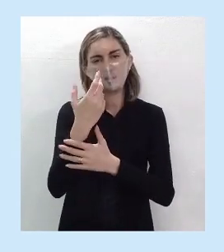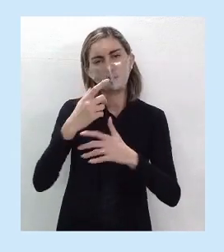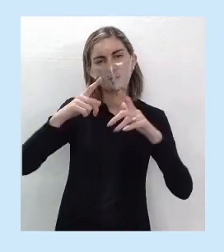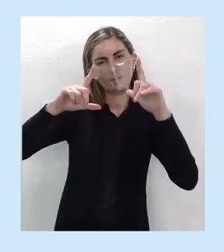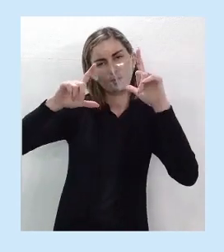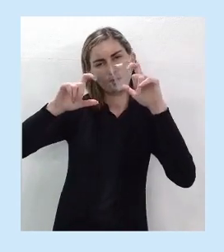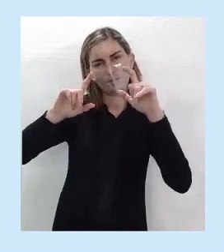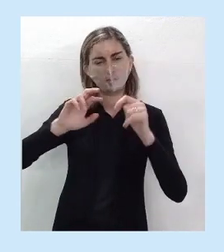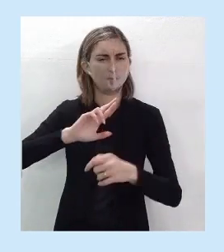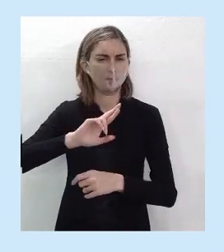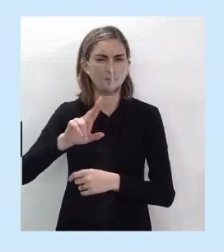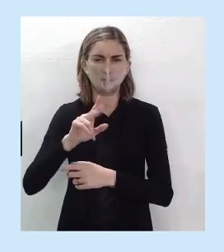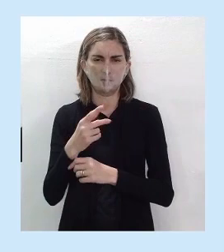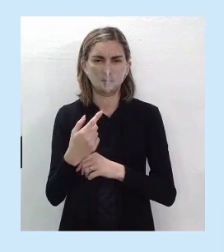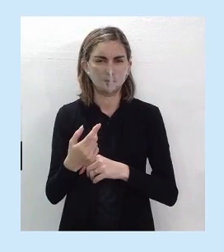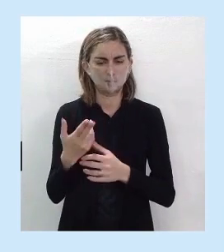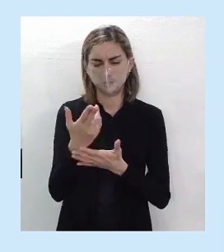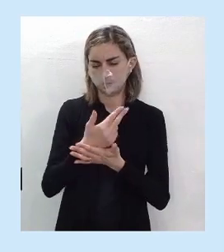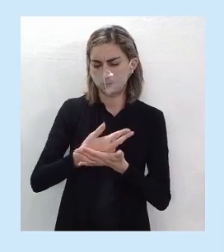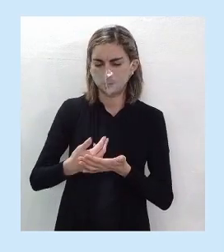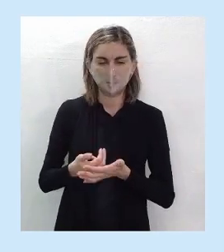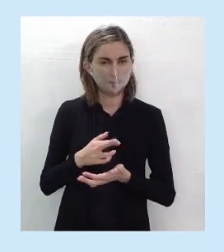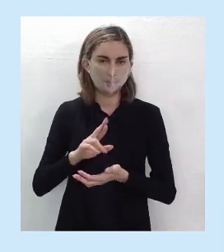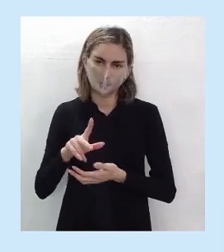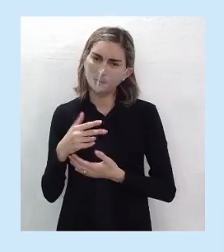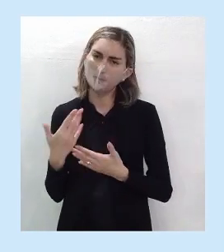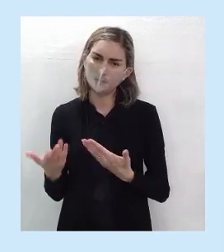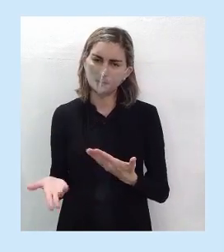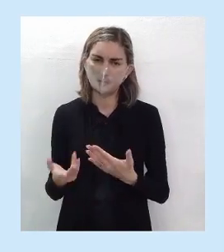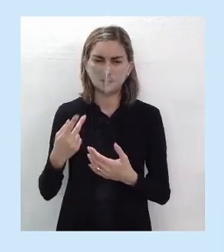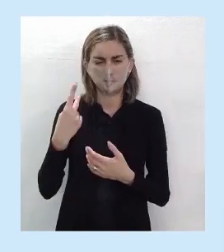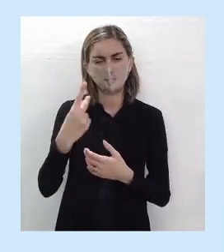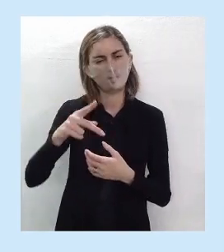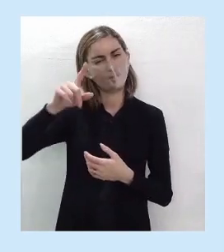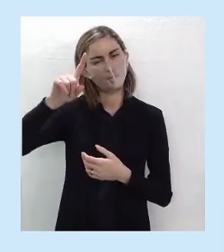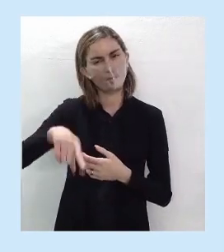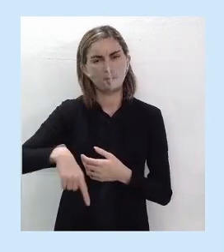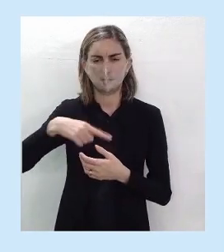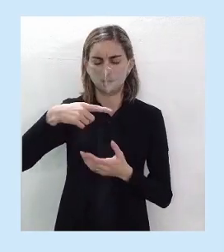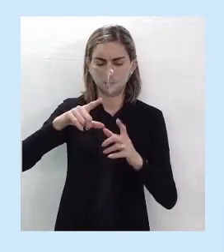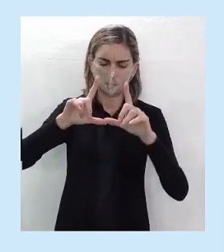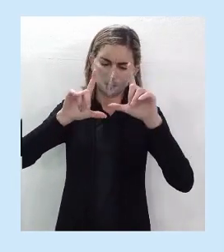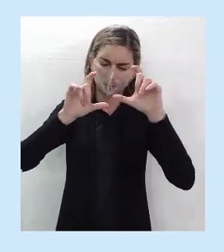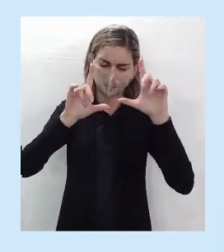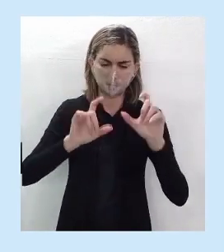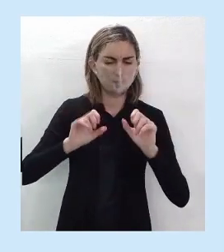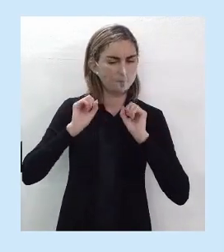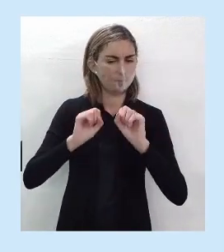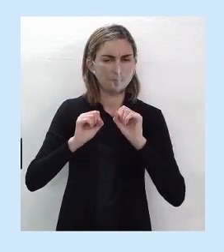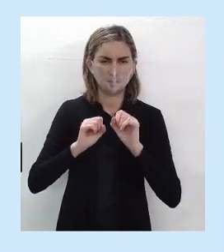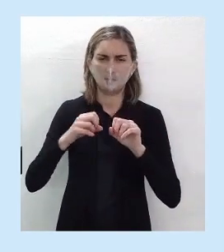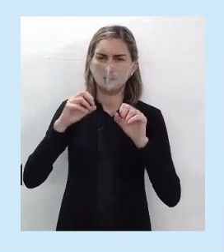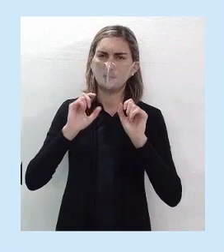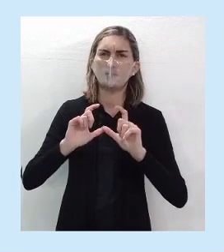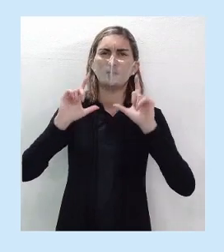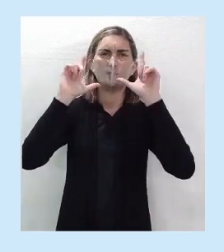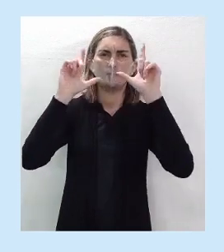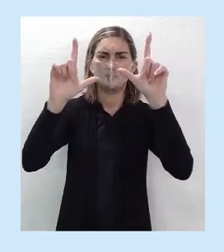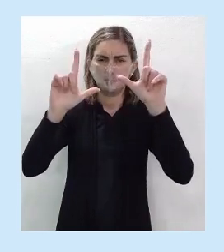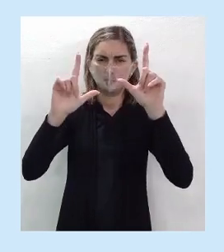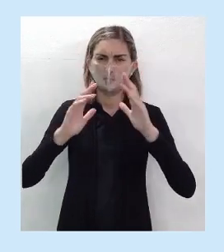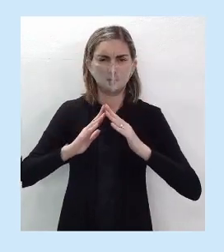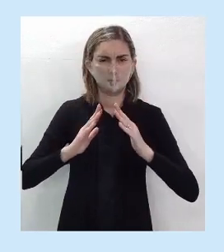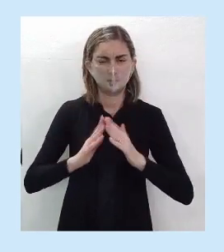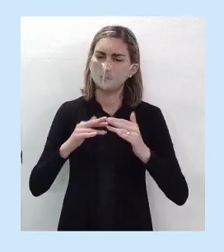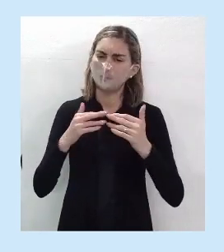um porta-retrato no desenho, não é? Ele é um porta-retrato que pode estar na sua parede,